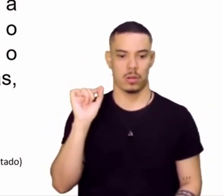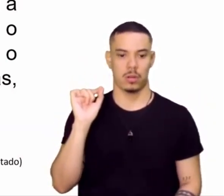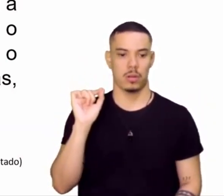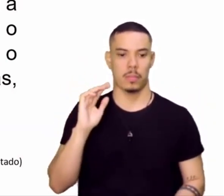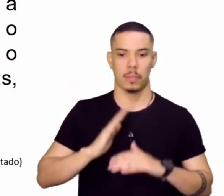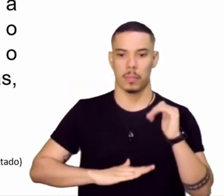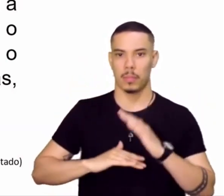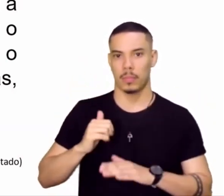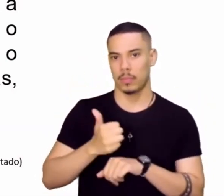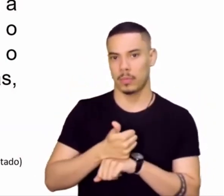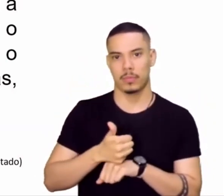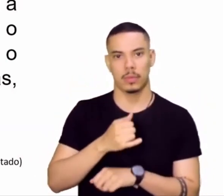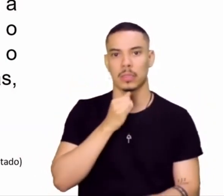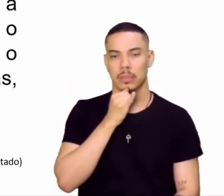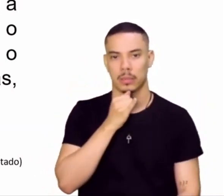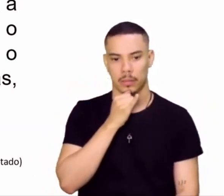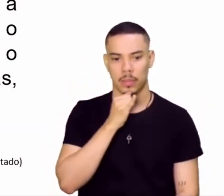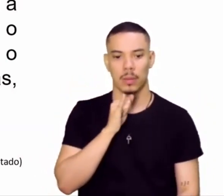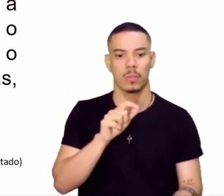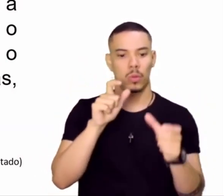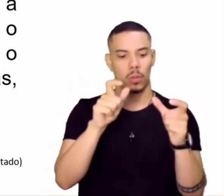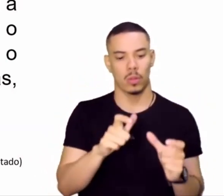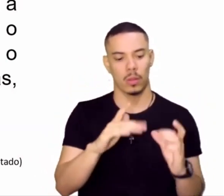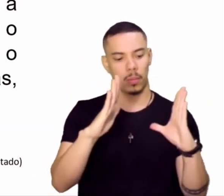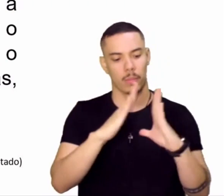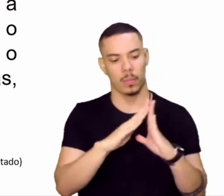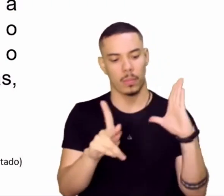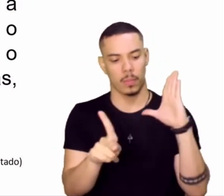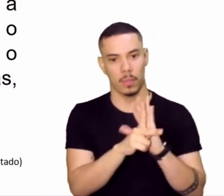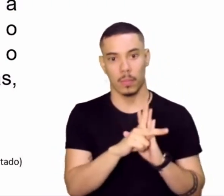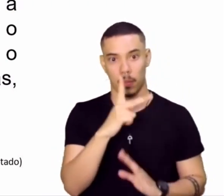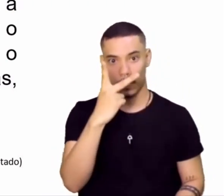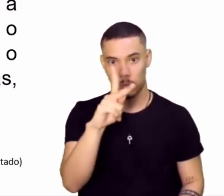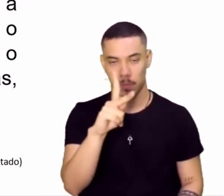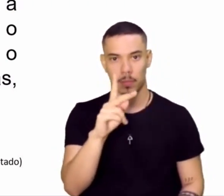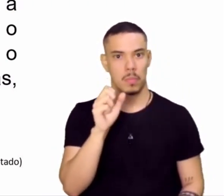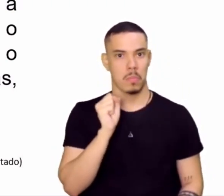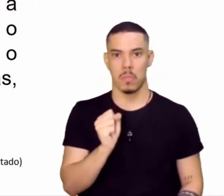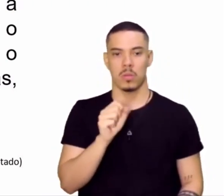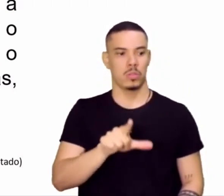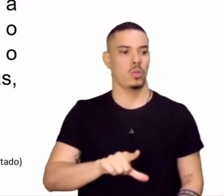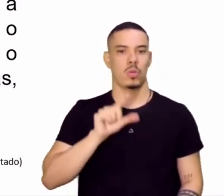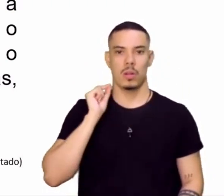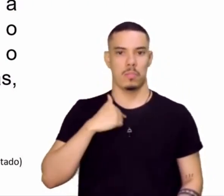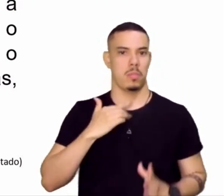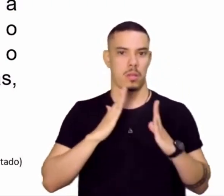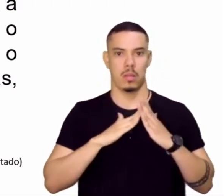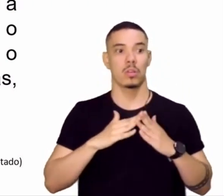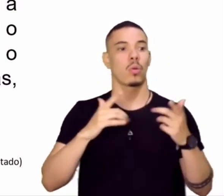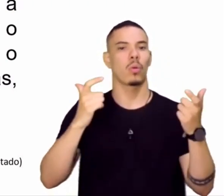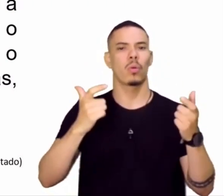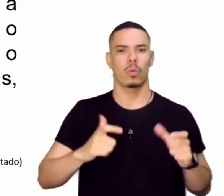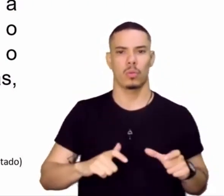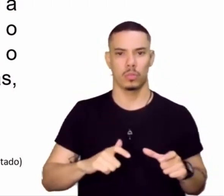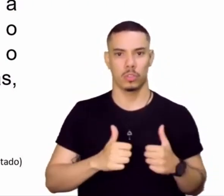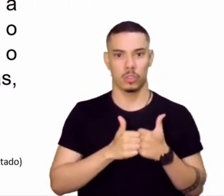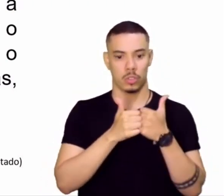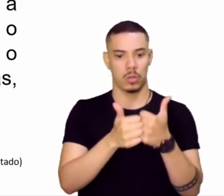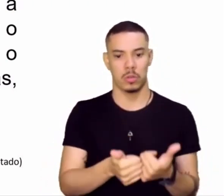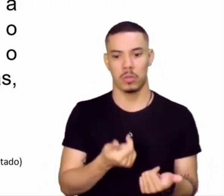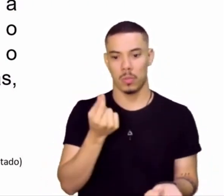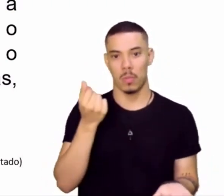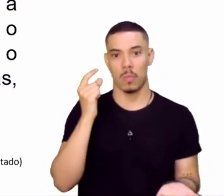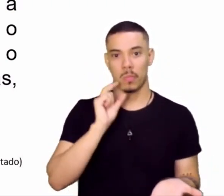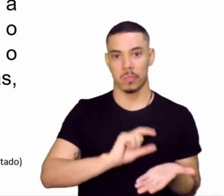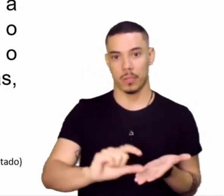sua profissão, né? O local de moradia, olha só. Posso escolher onde eu posso morar, de acordo com o meu poder